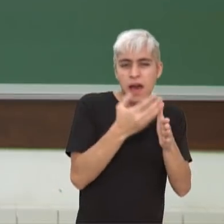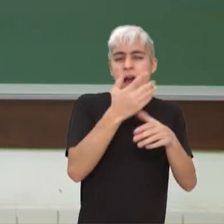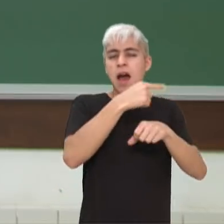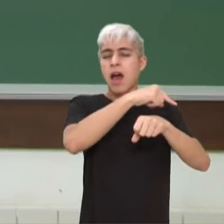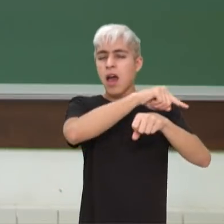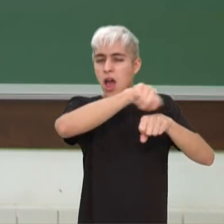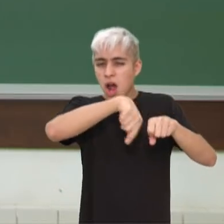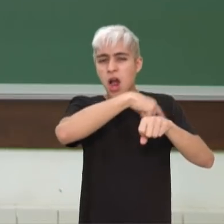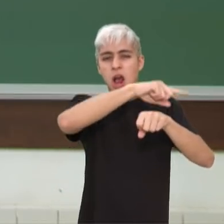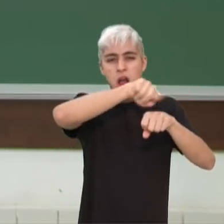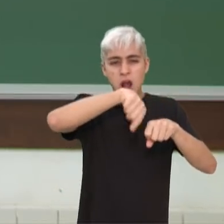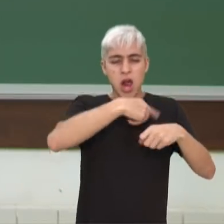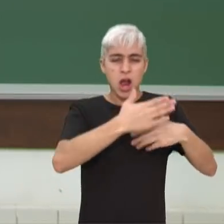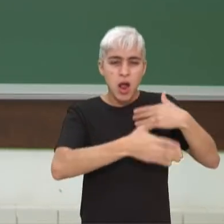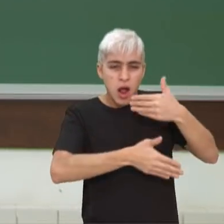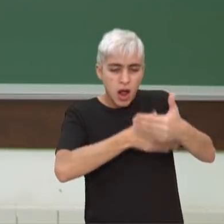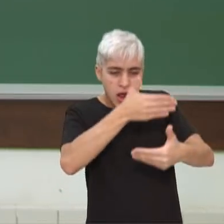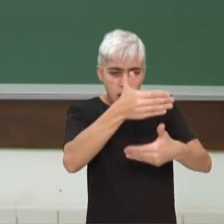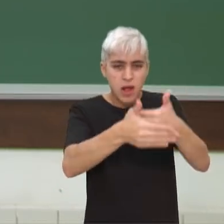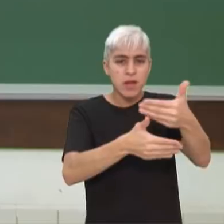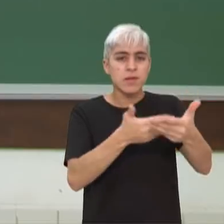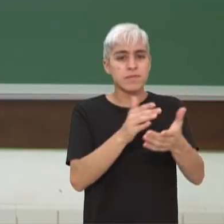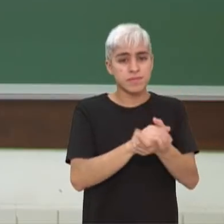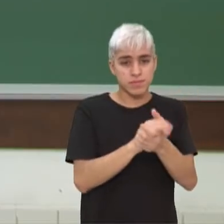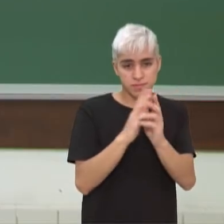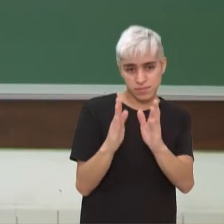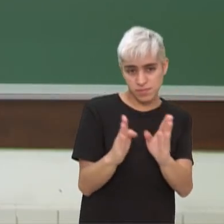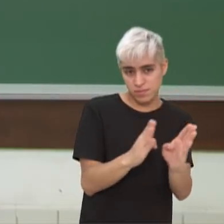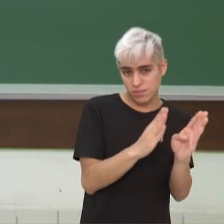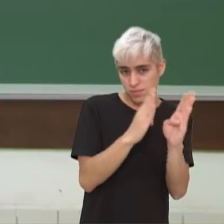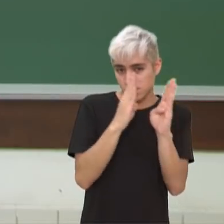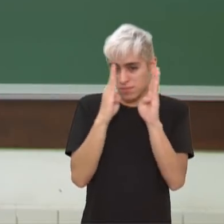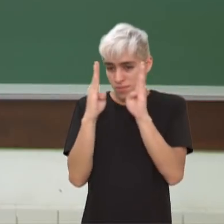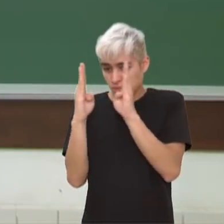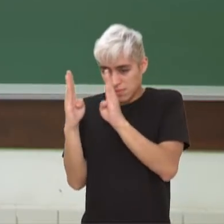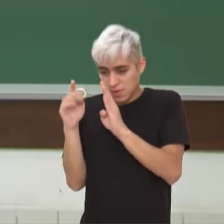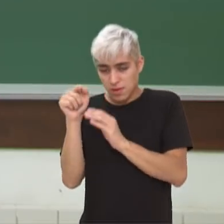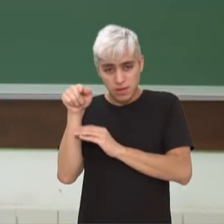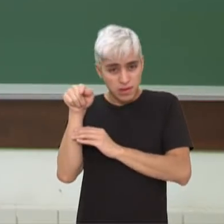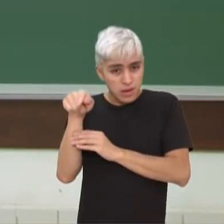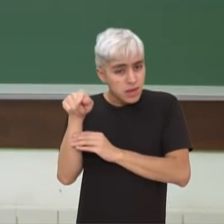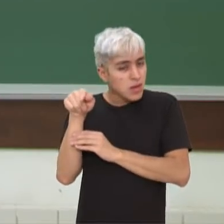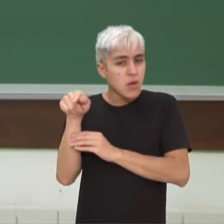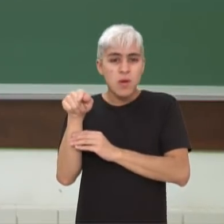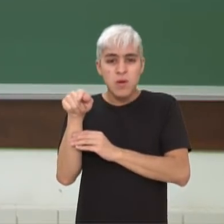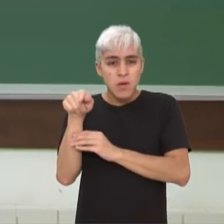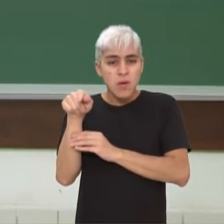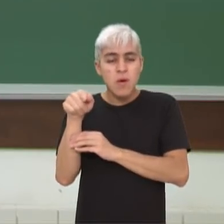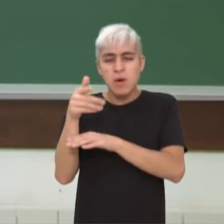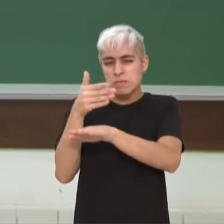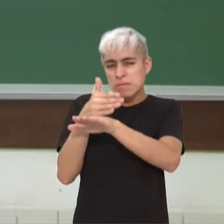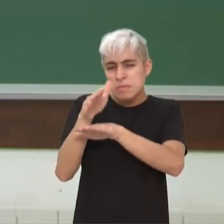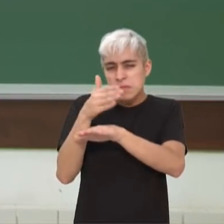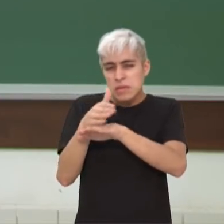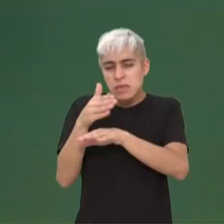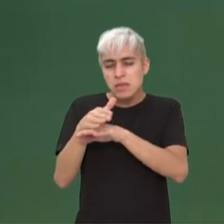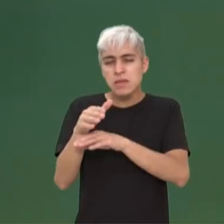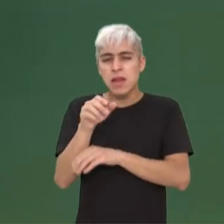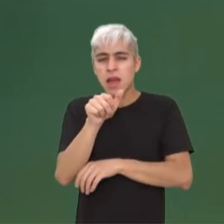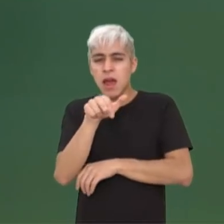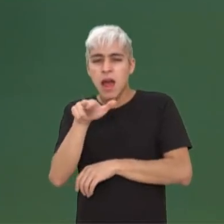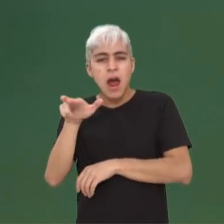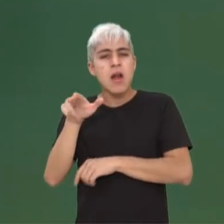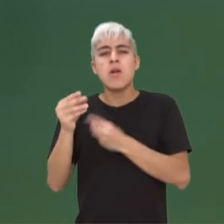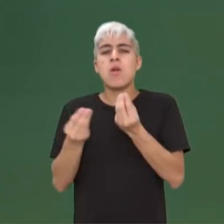por um longo período ali de duração. Já ali no potencial, quando a gente vai falar de exercícios anaeróbicos, você vai fazer